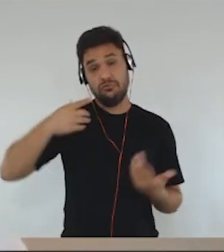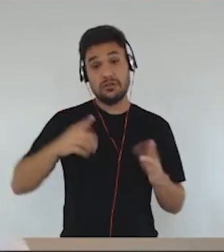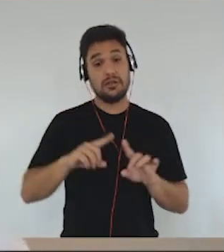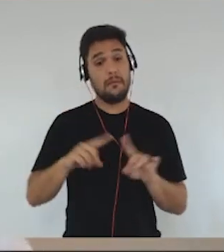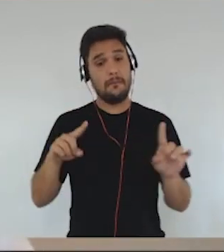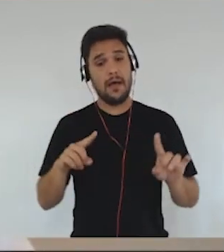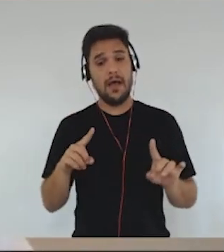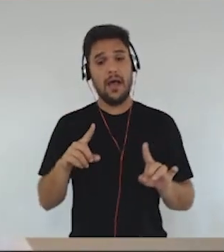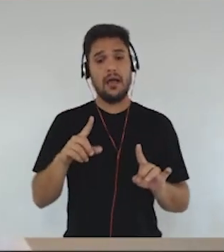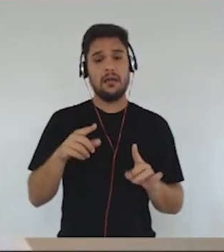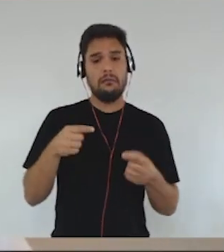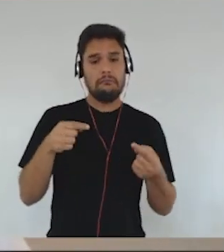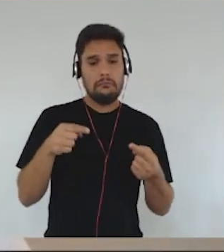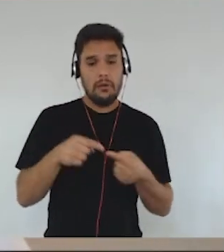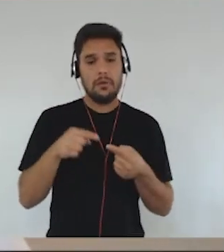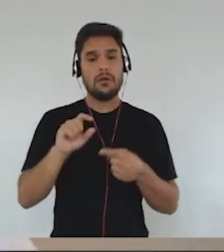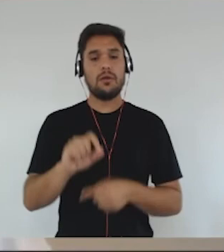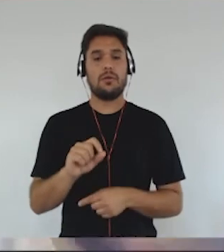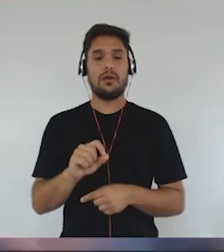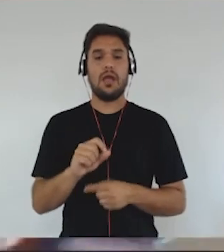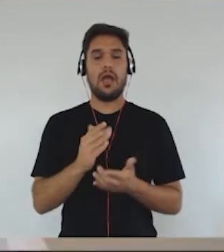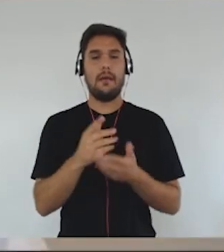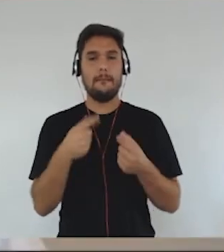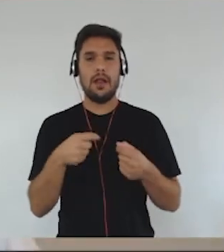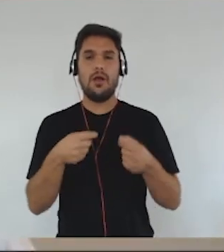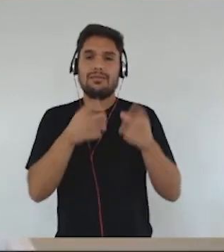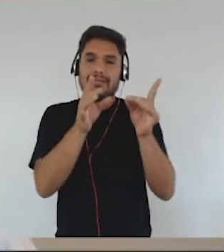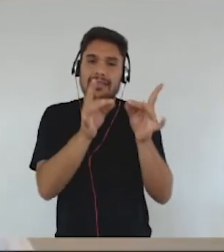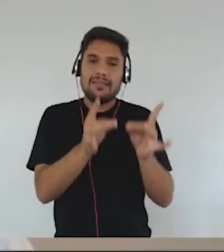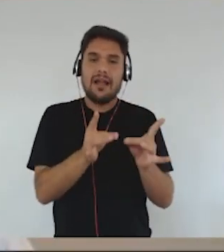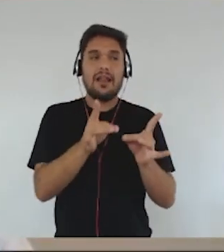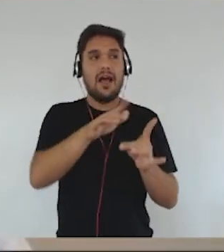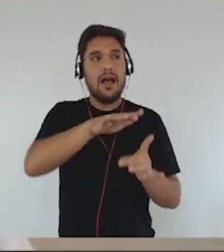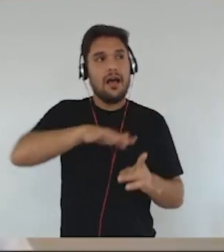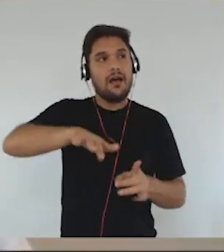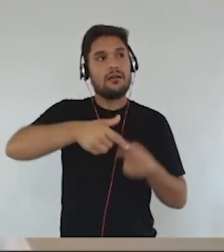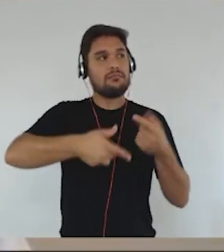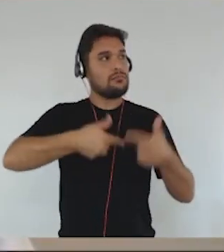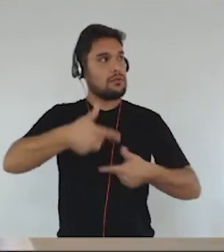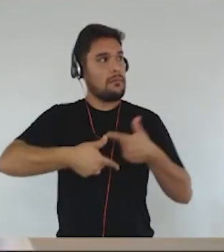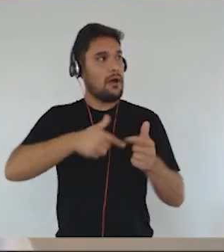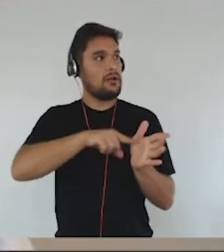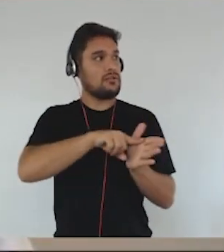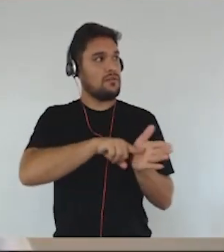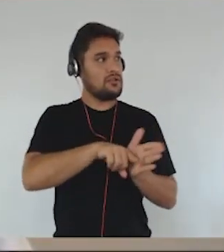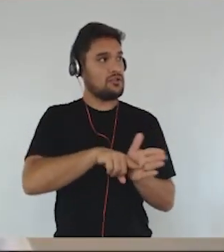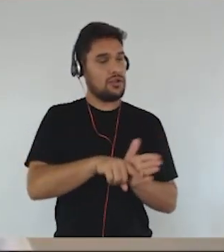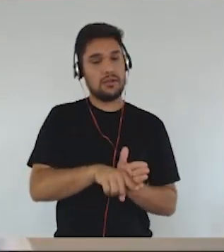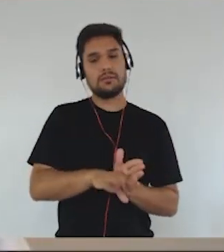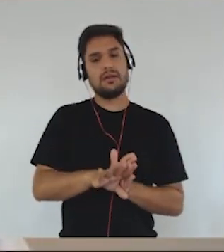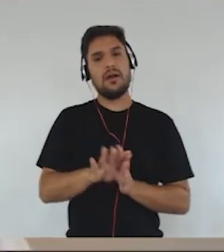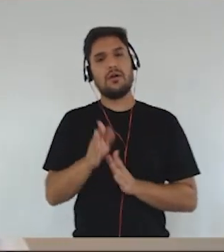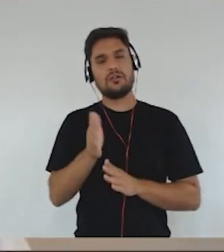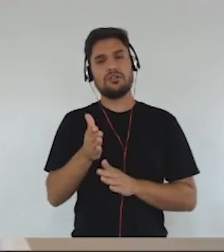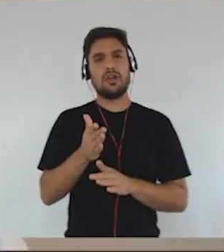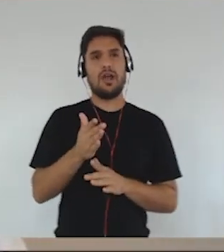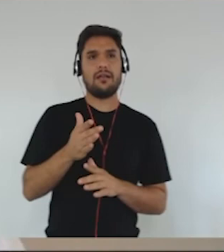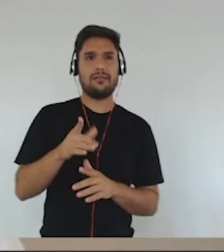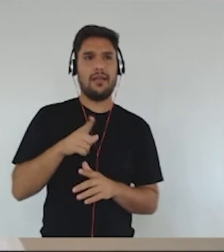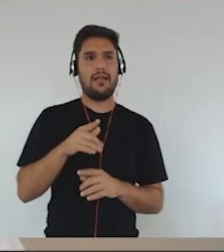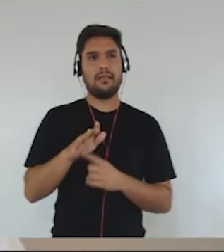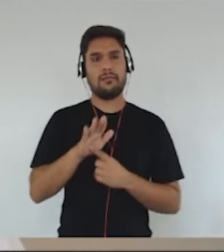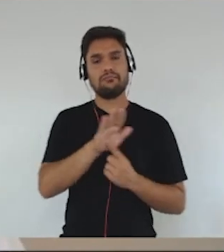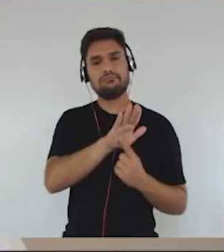faça sentido a gente trazer alguns detalhes para dentro dessa atividade de investigação, que tem sido cada vez mais demandada